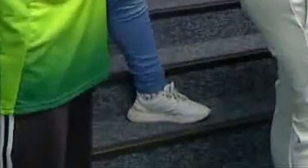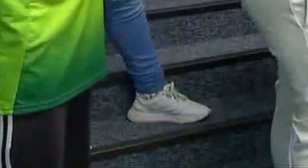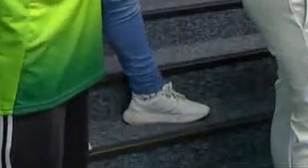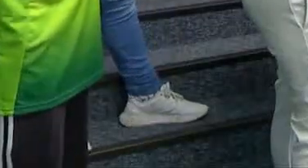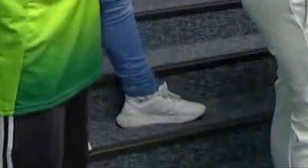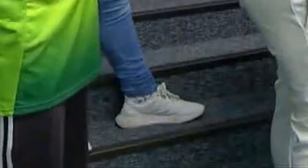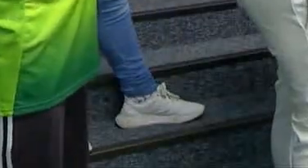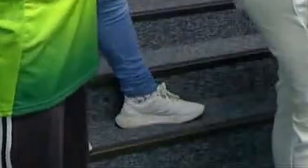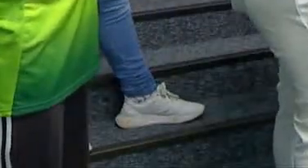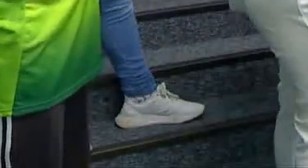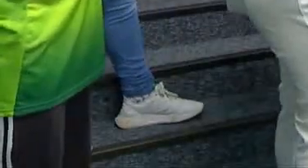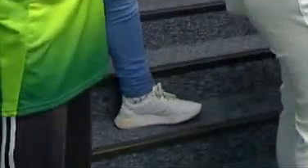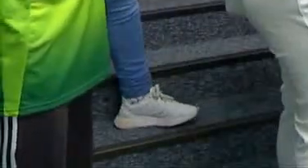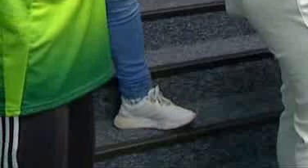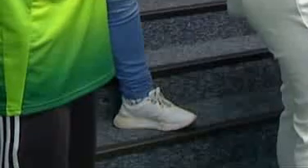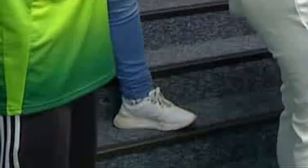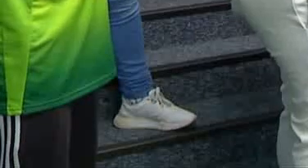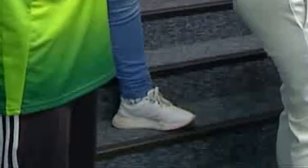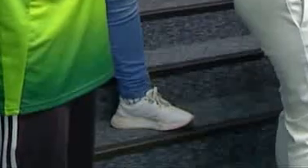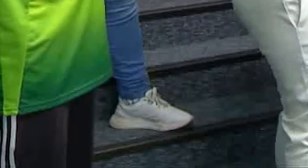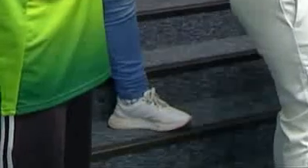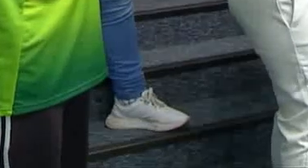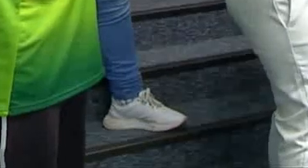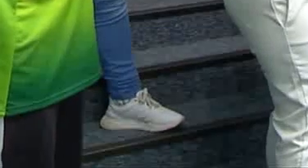Vereador João Donizete